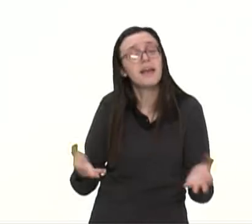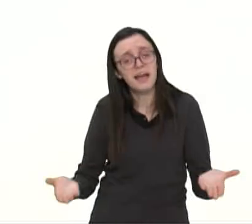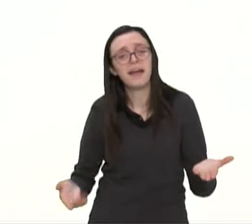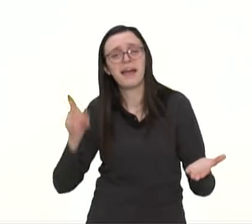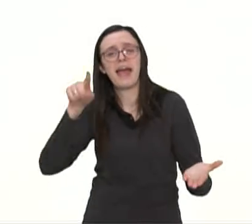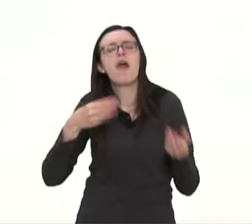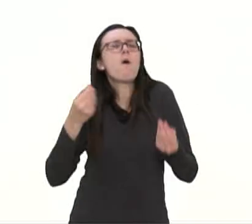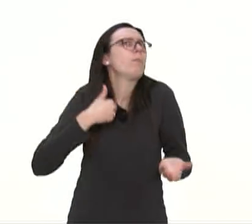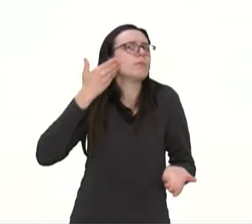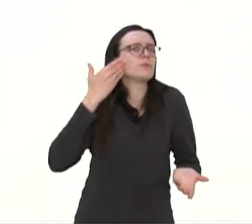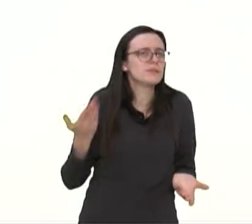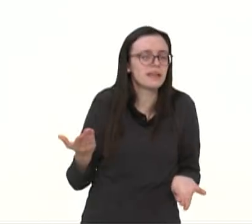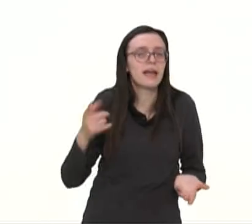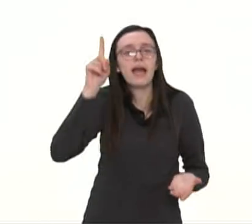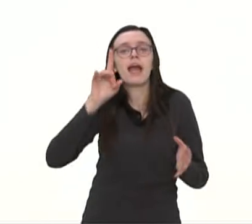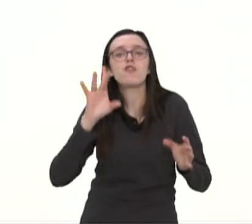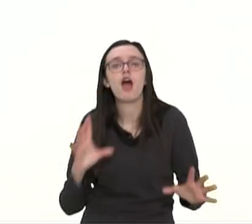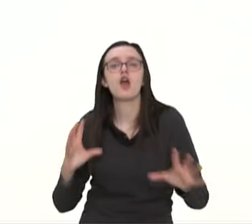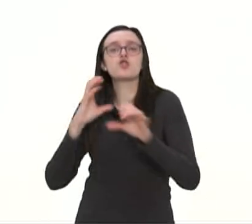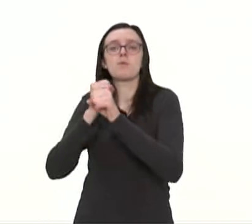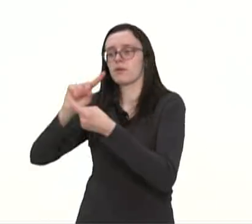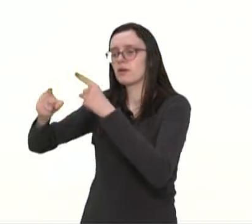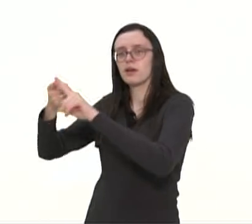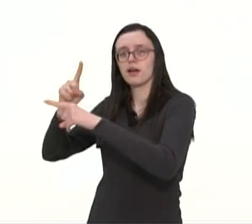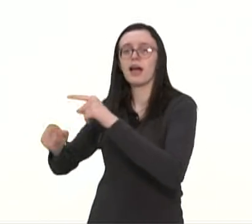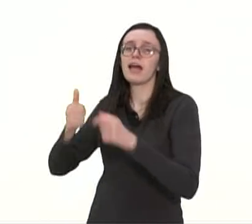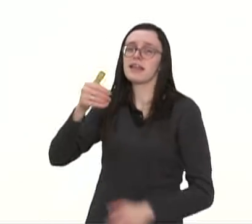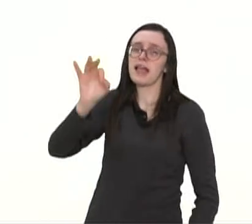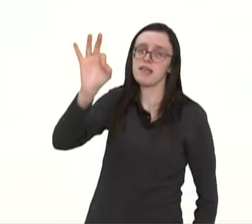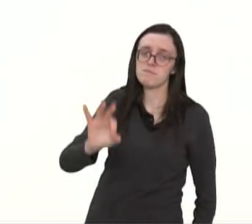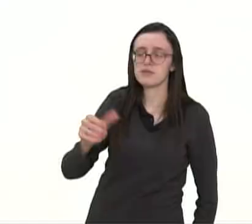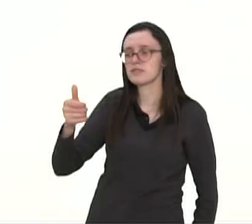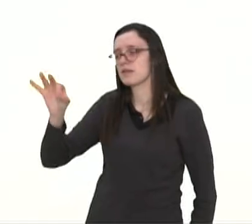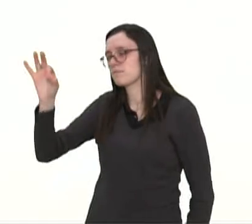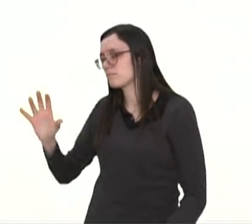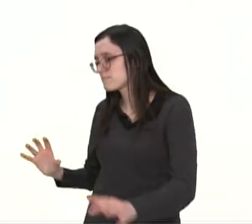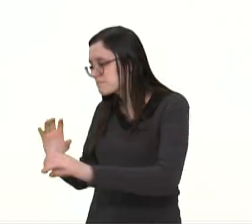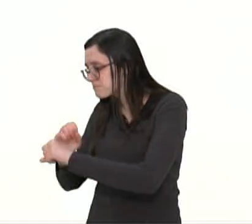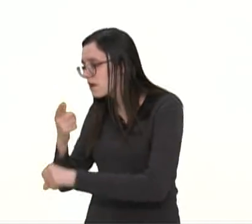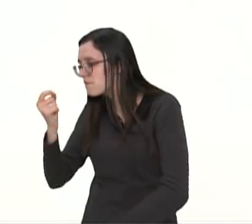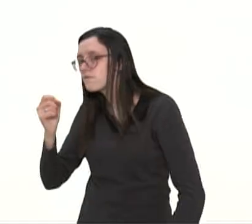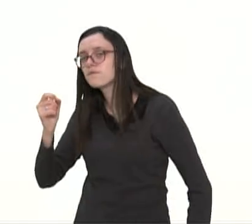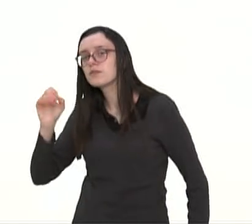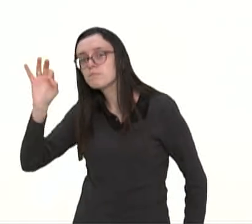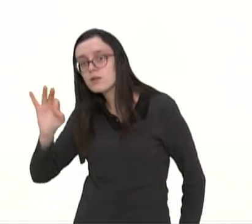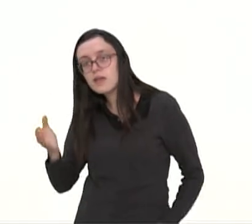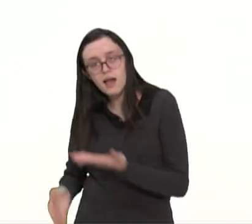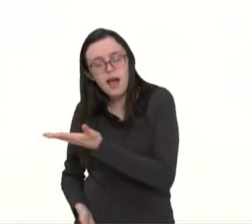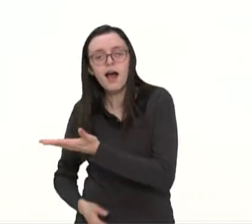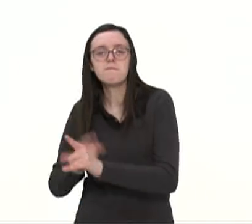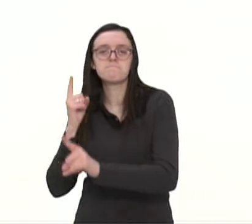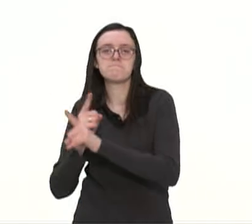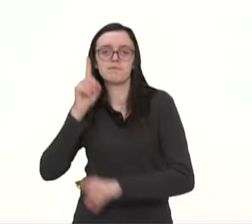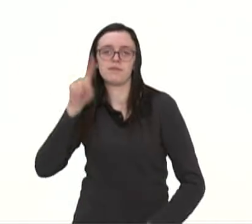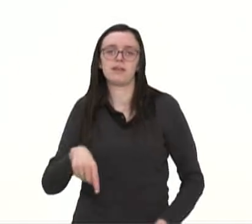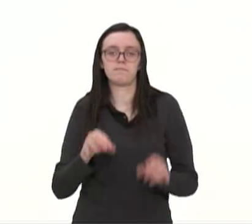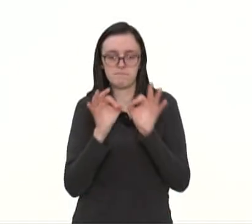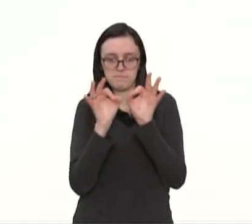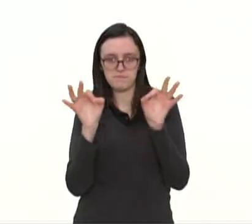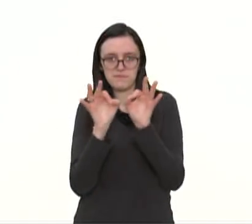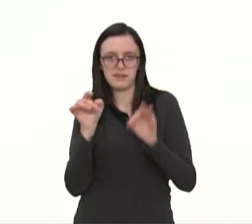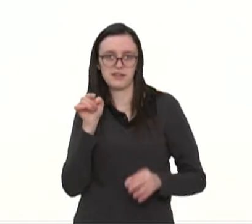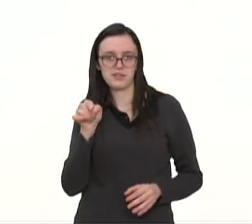É. Como é que eu sei? Somos recombinantes. 10% de um com 10% de outro, eu tenho 20% de taxa de